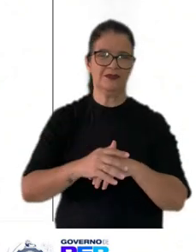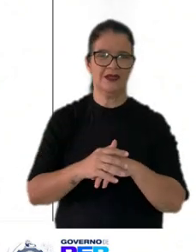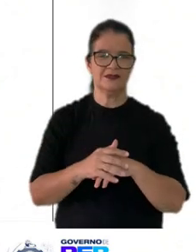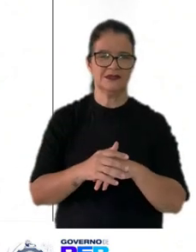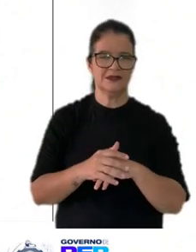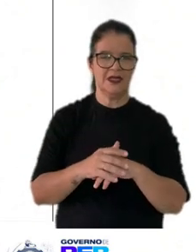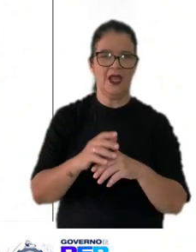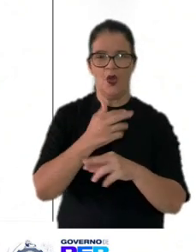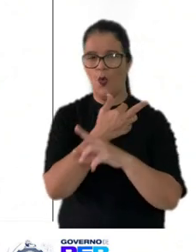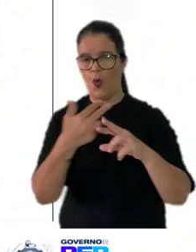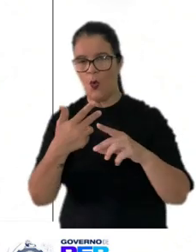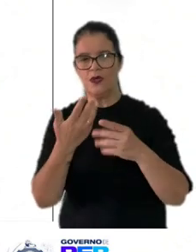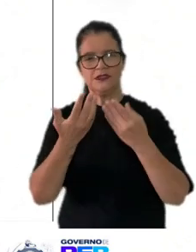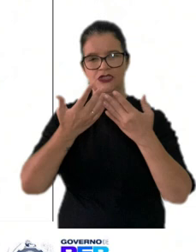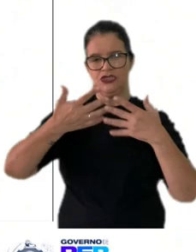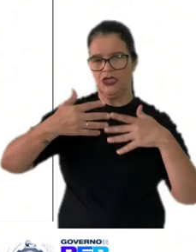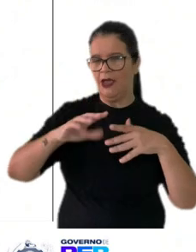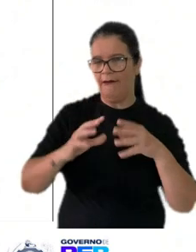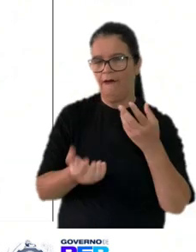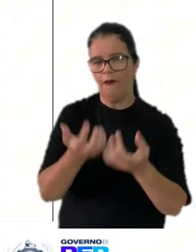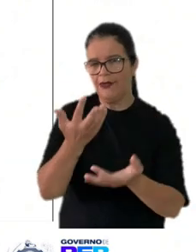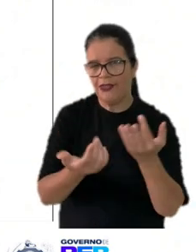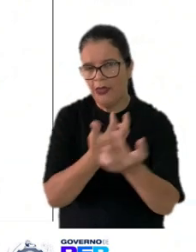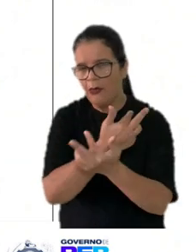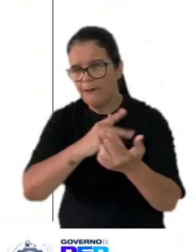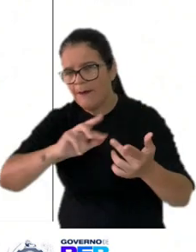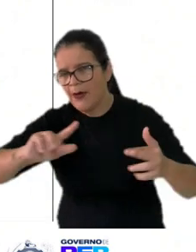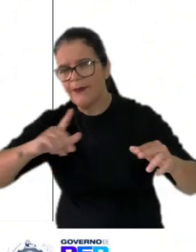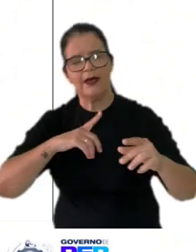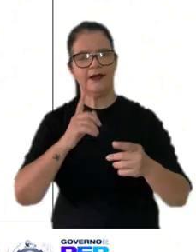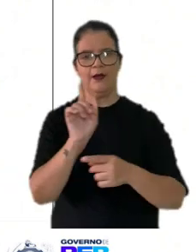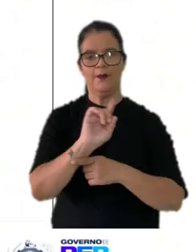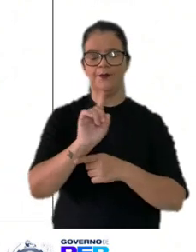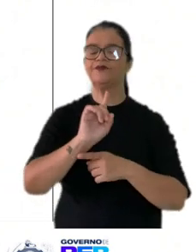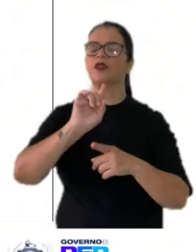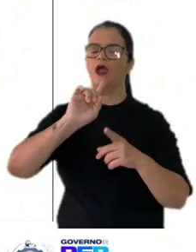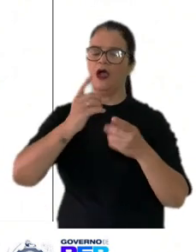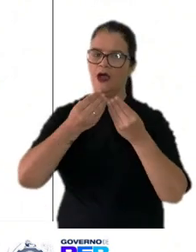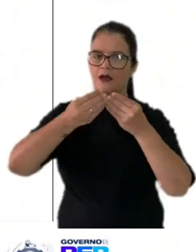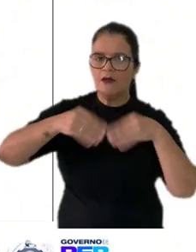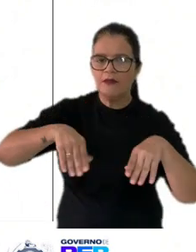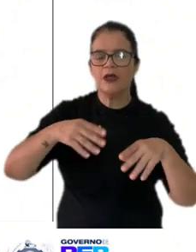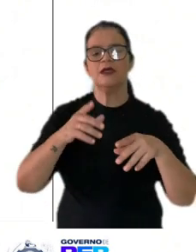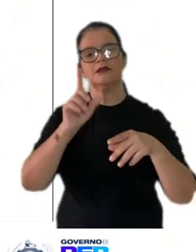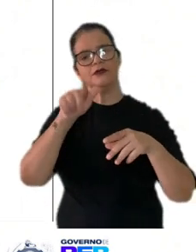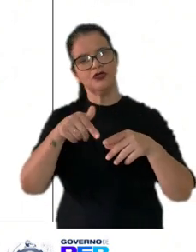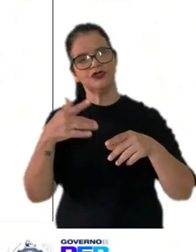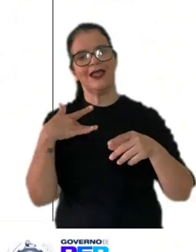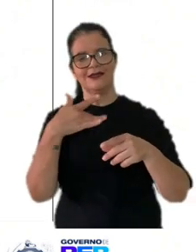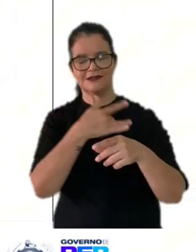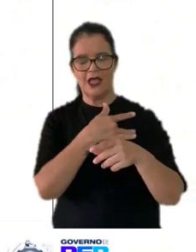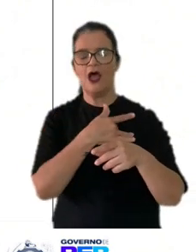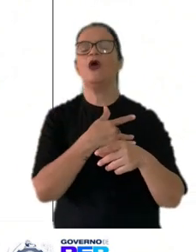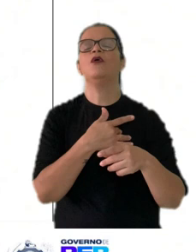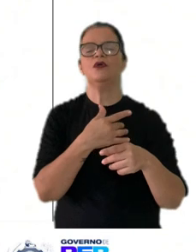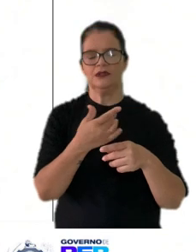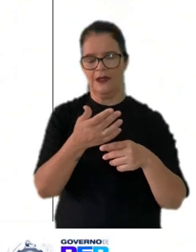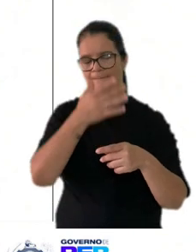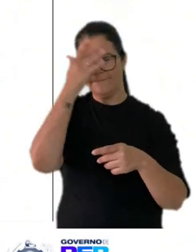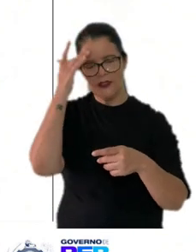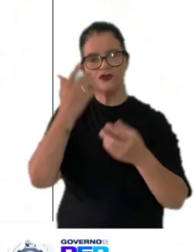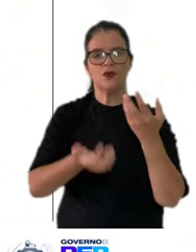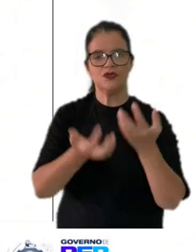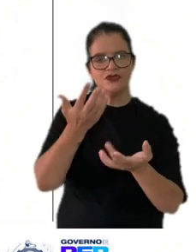a gente viu que tem a mental também letra B as consequências são impactantes para a saúde mental das vítimas de incêndios e outros desastres sim